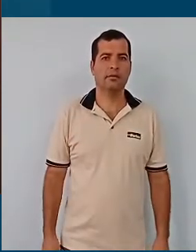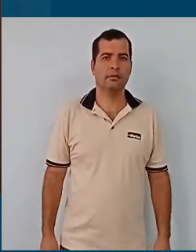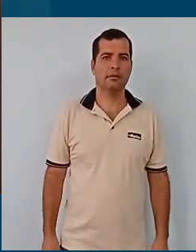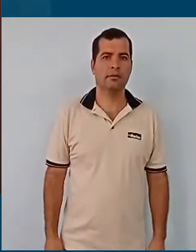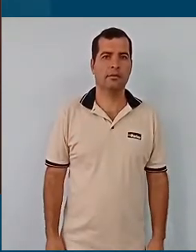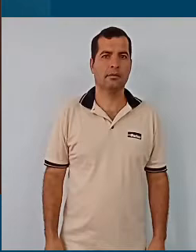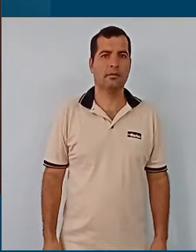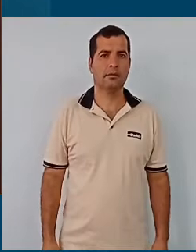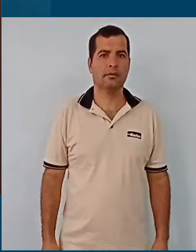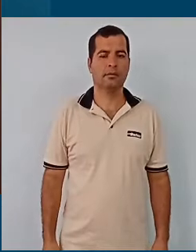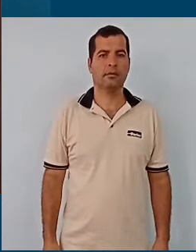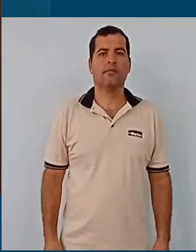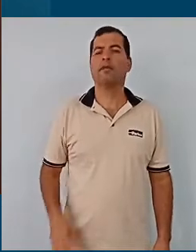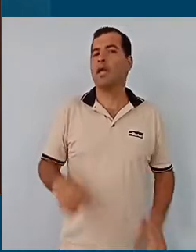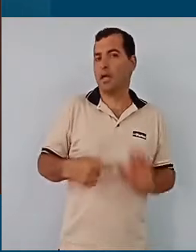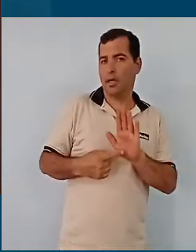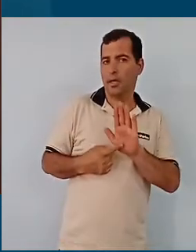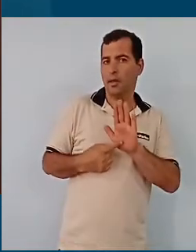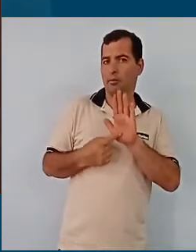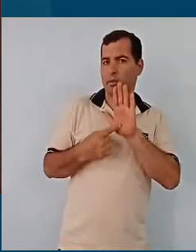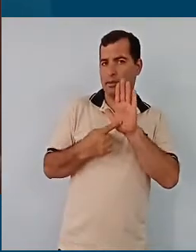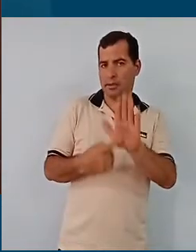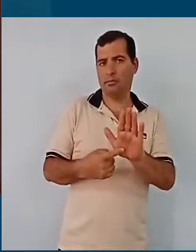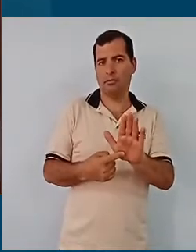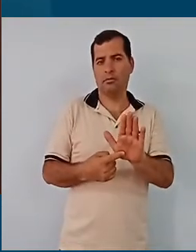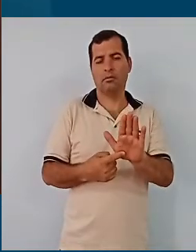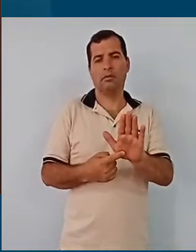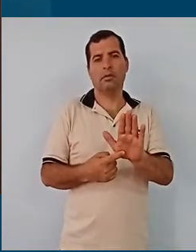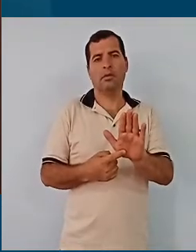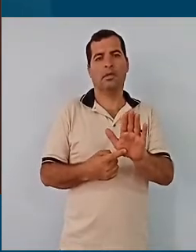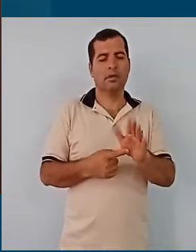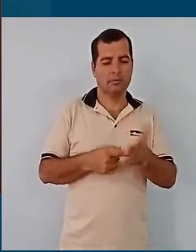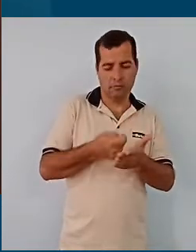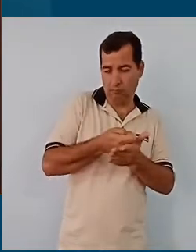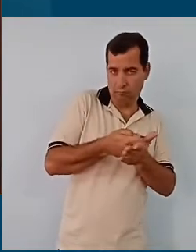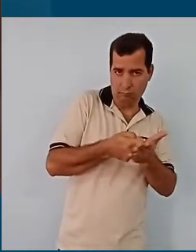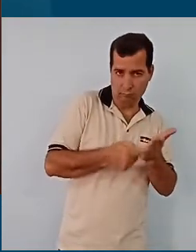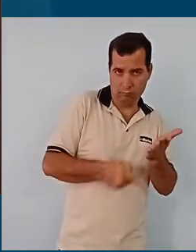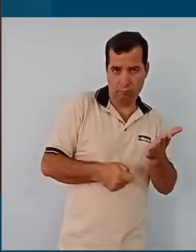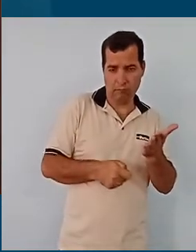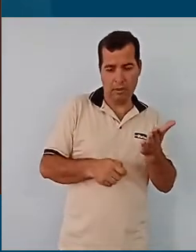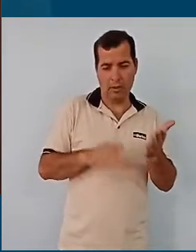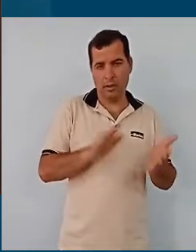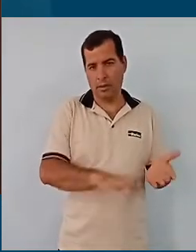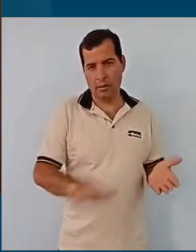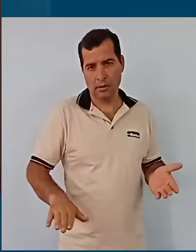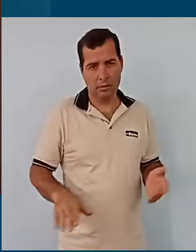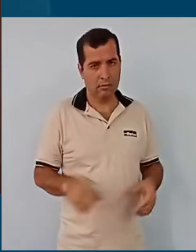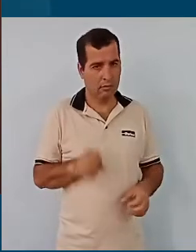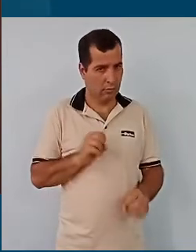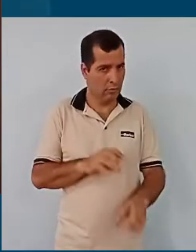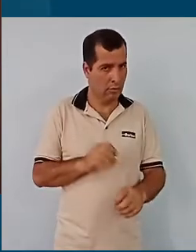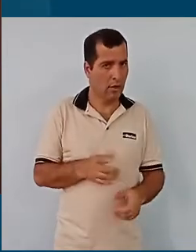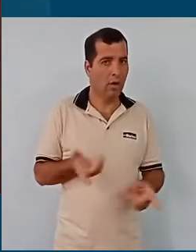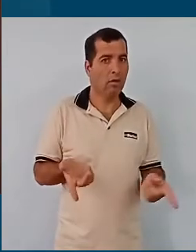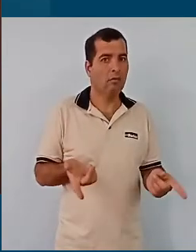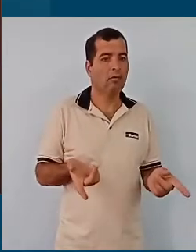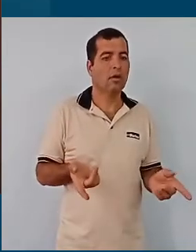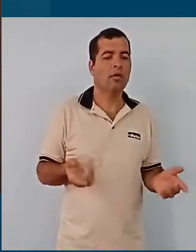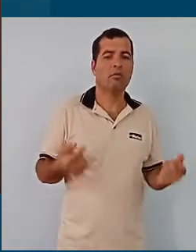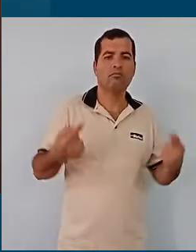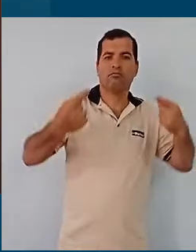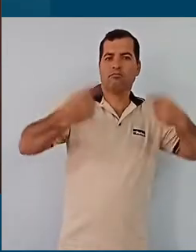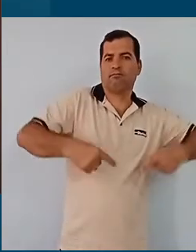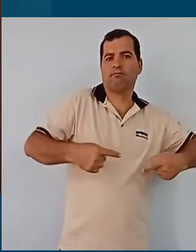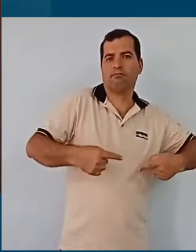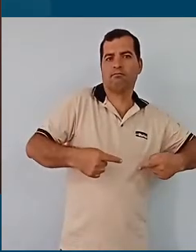a apresentação da técnica da escrita na educação infantil trabalha contra a